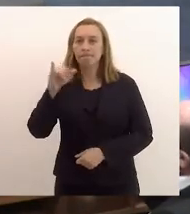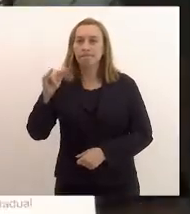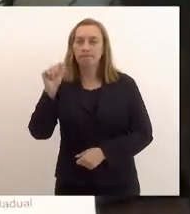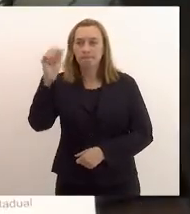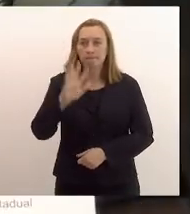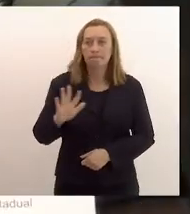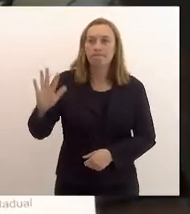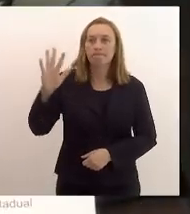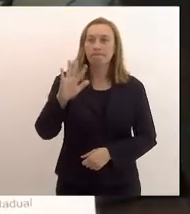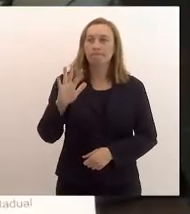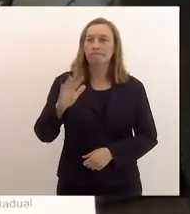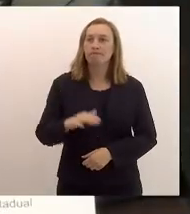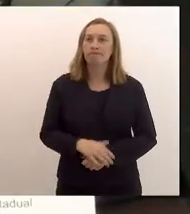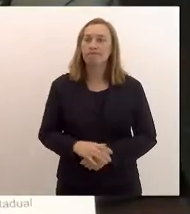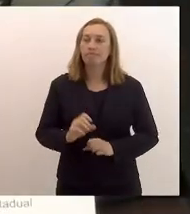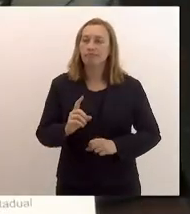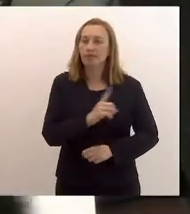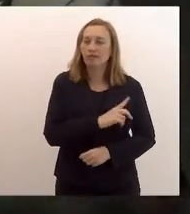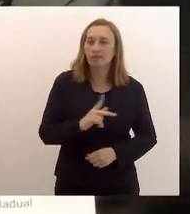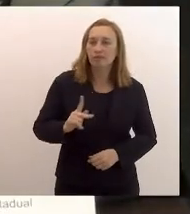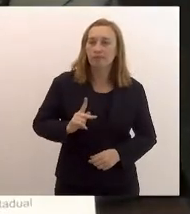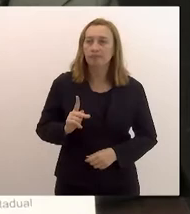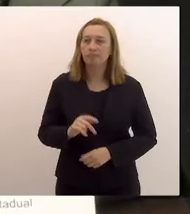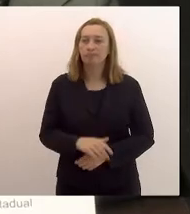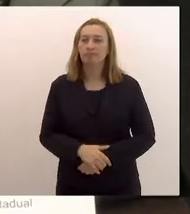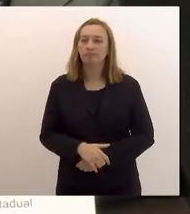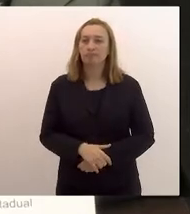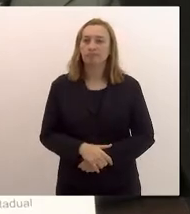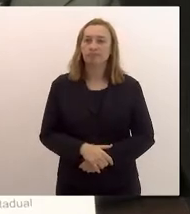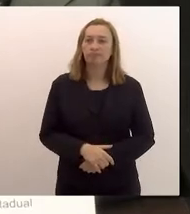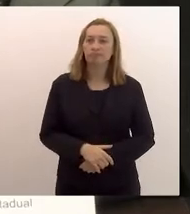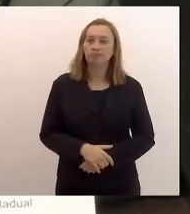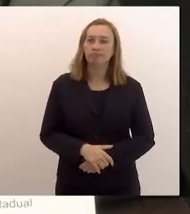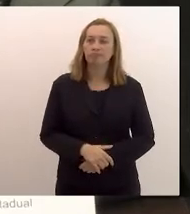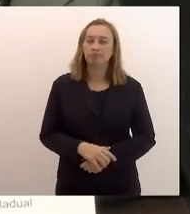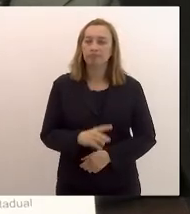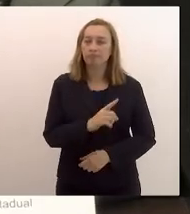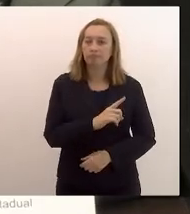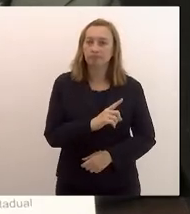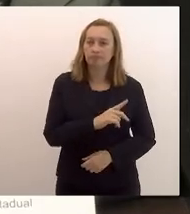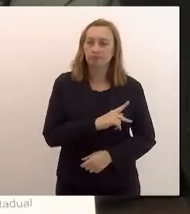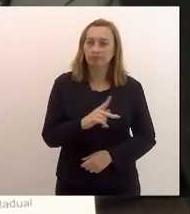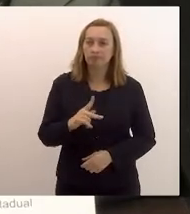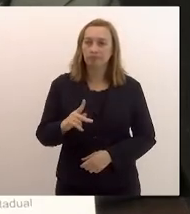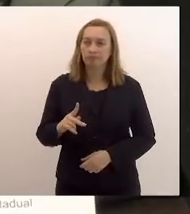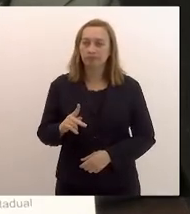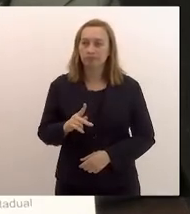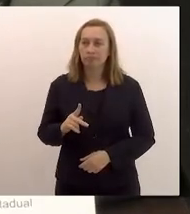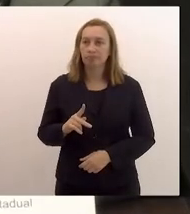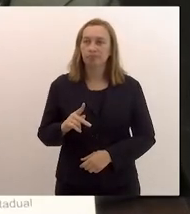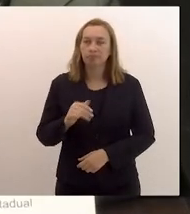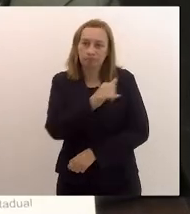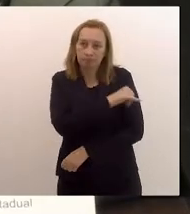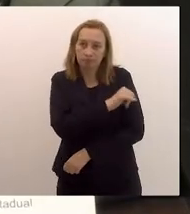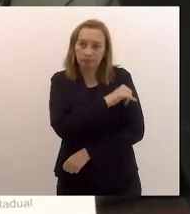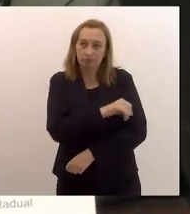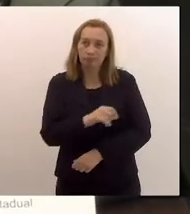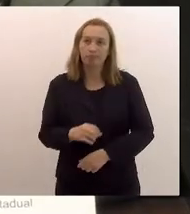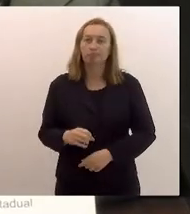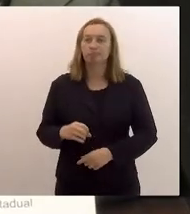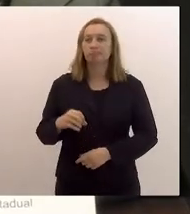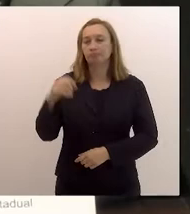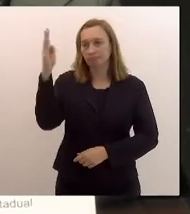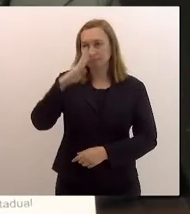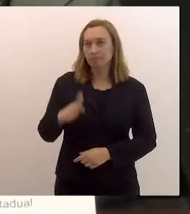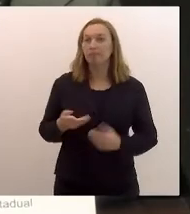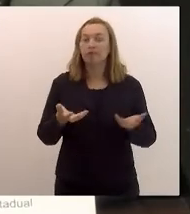nacional da Defensoria vale dizer o dia nacional de defensores e defensores públicos do Rio de Janeiro e do Brasil